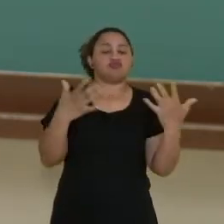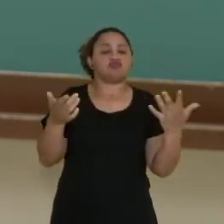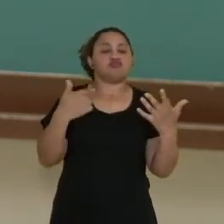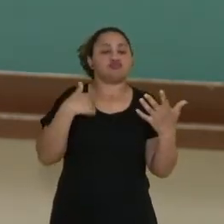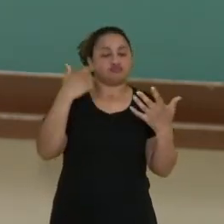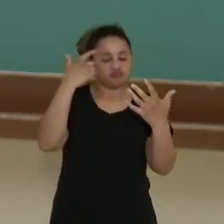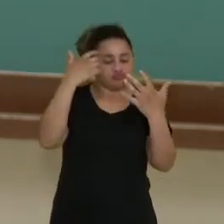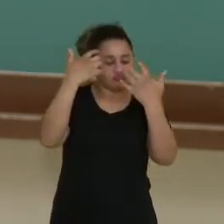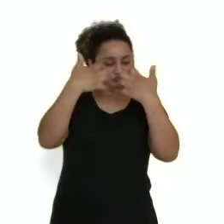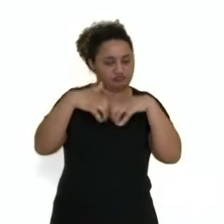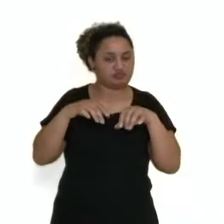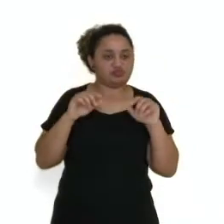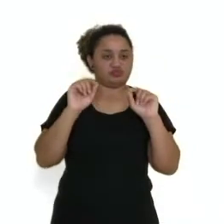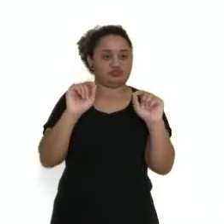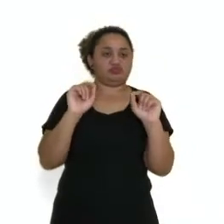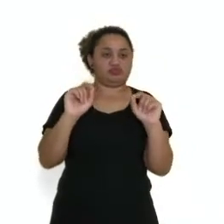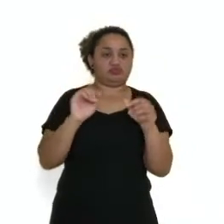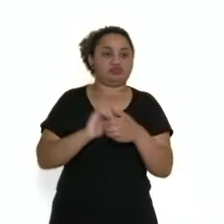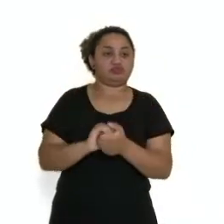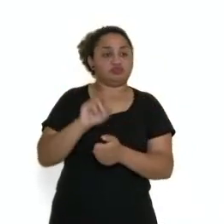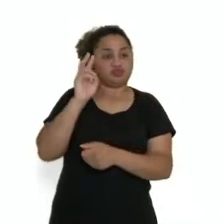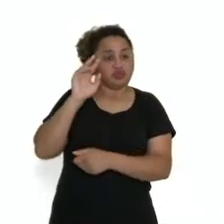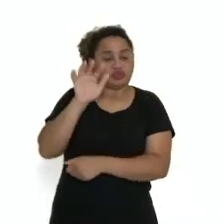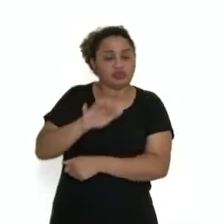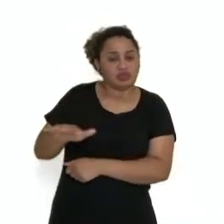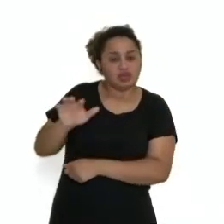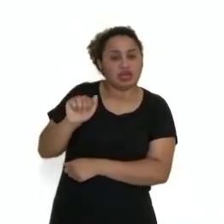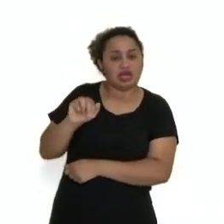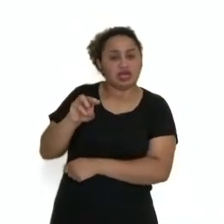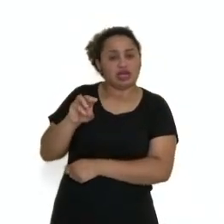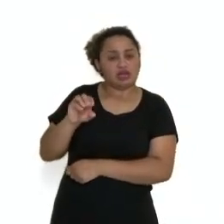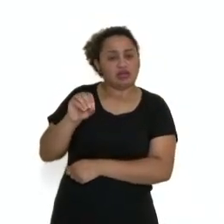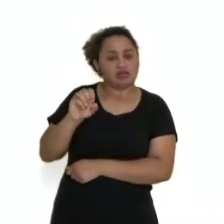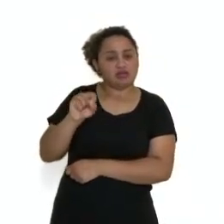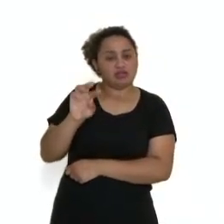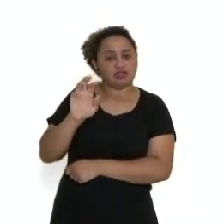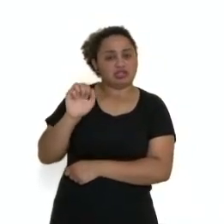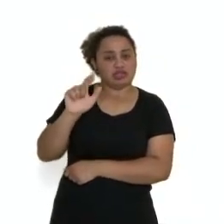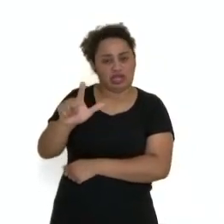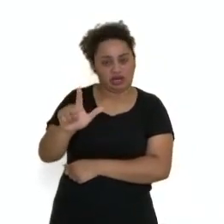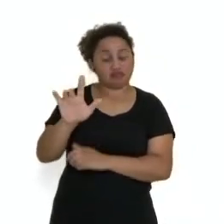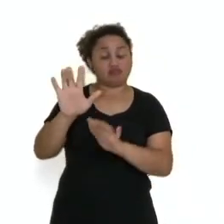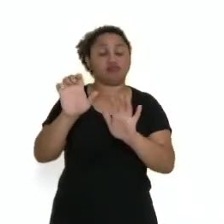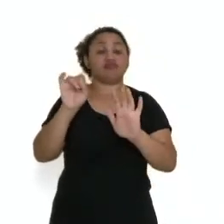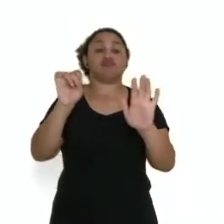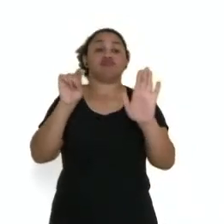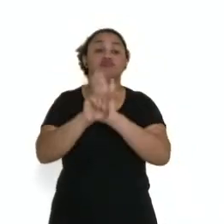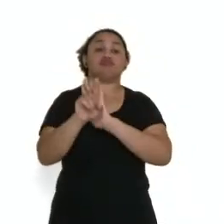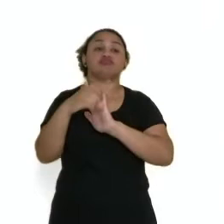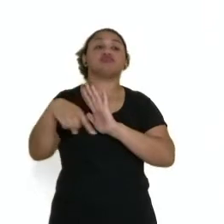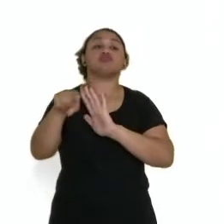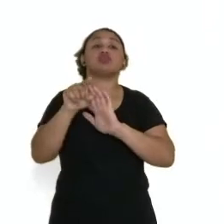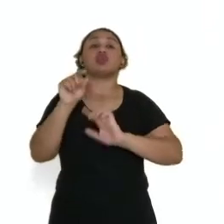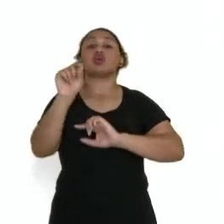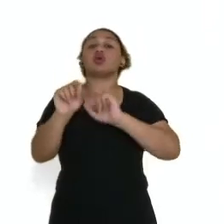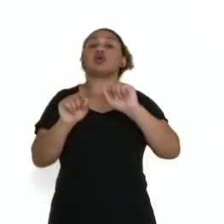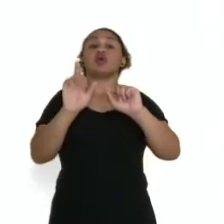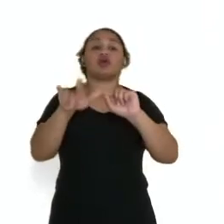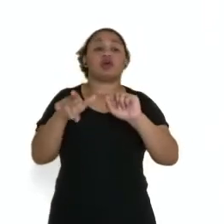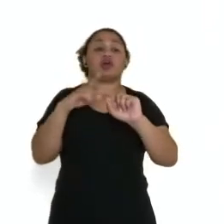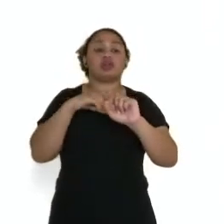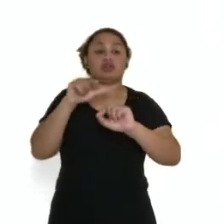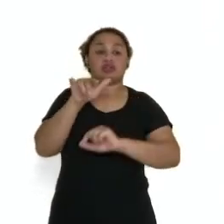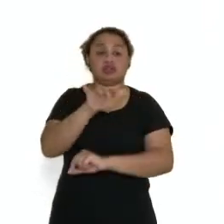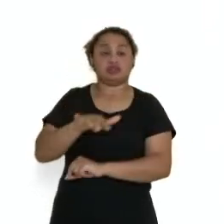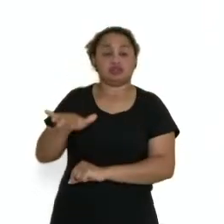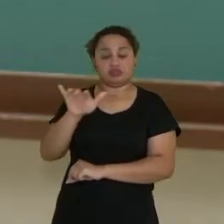um pouquinho? Lembra do espaço amostral? Se eu perguntasse para vocês, qual seria o espaço amostral dessa